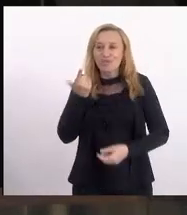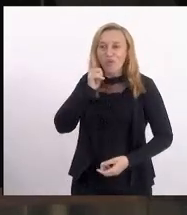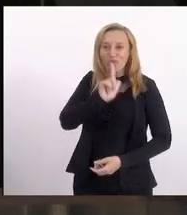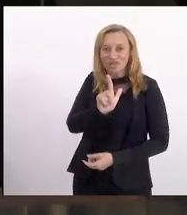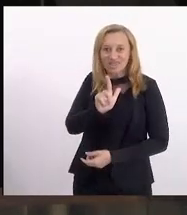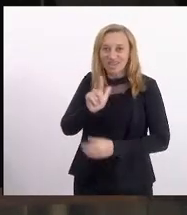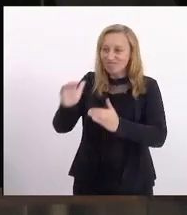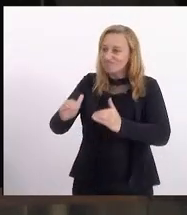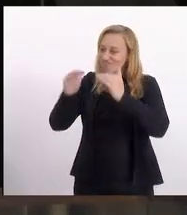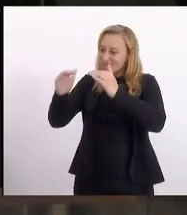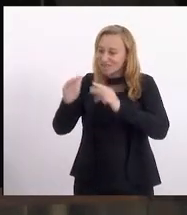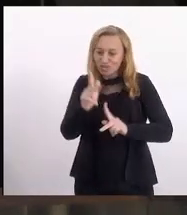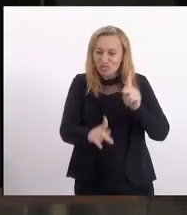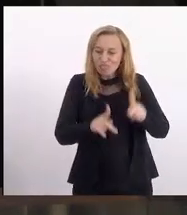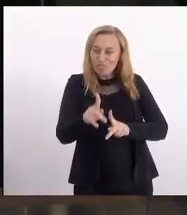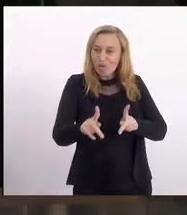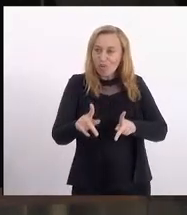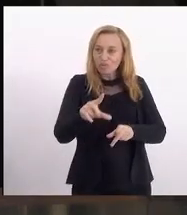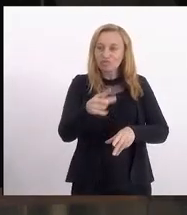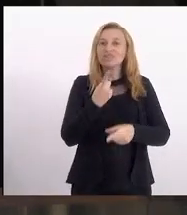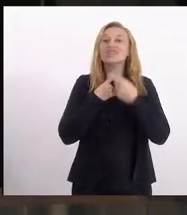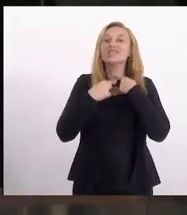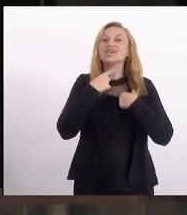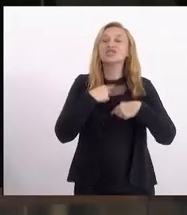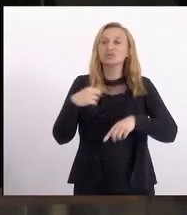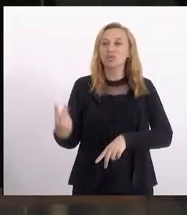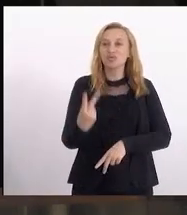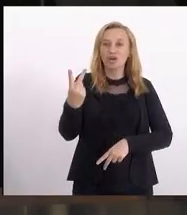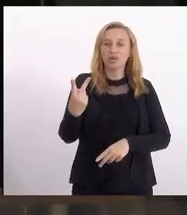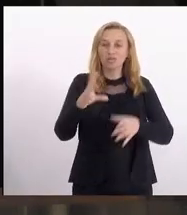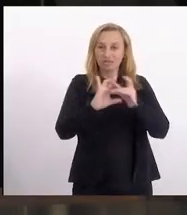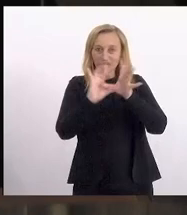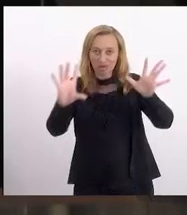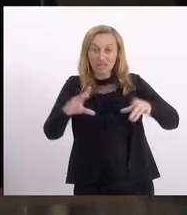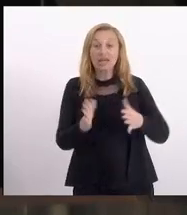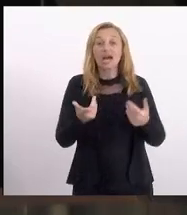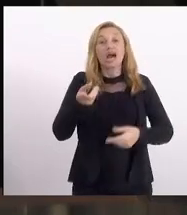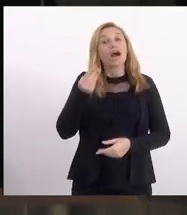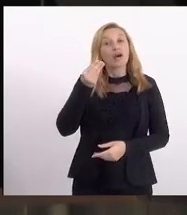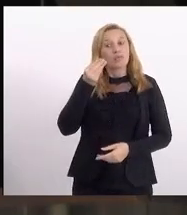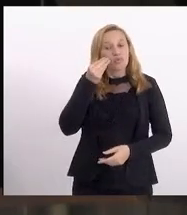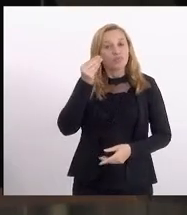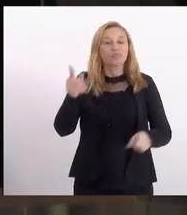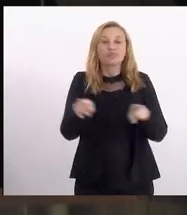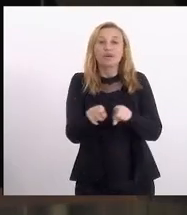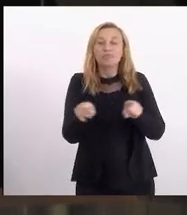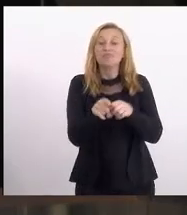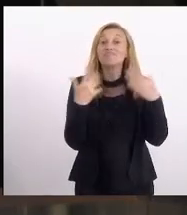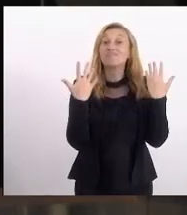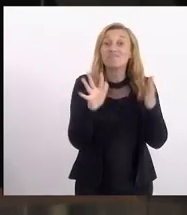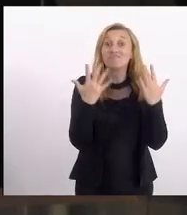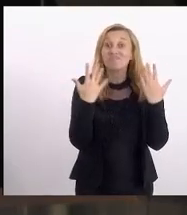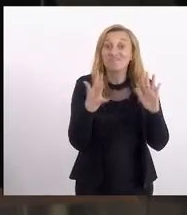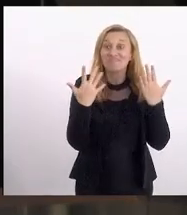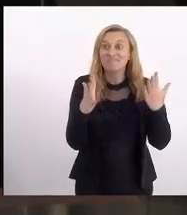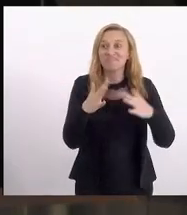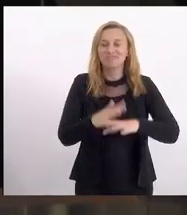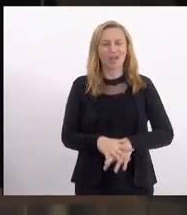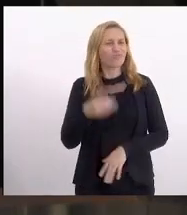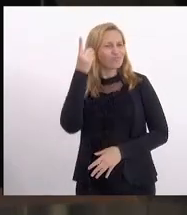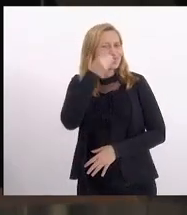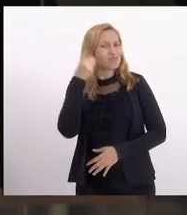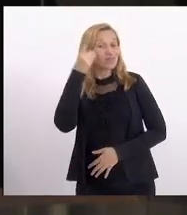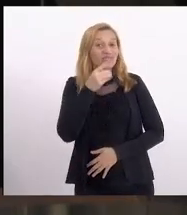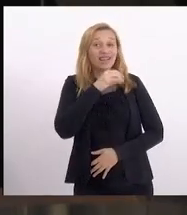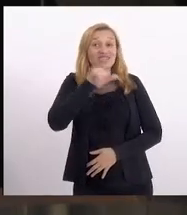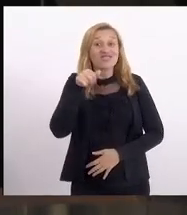a soberania popular como um valor indispensável à democracia. E aproveito a ocasião também para saudar o deputado